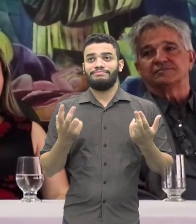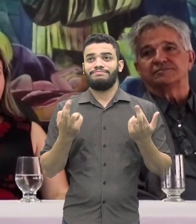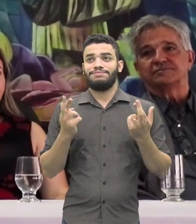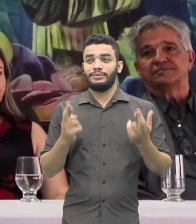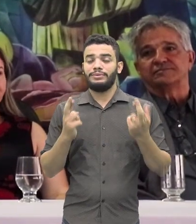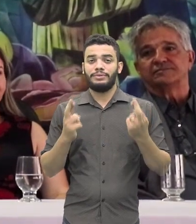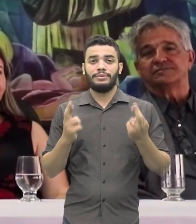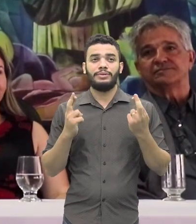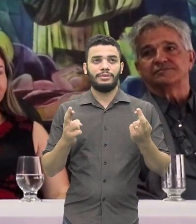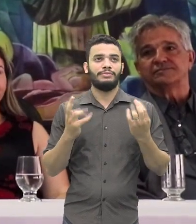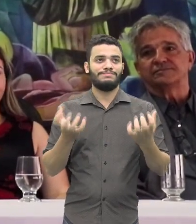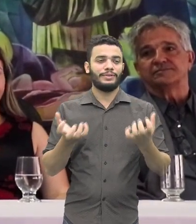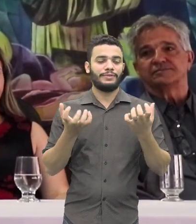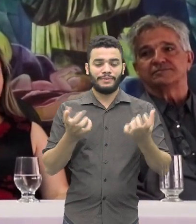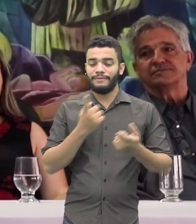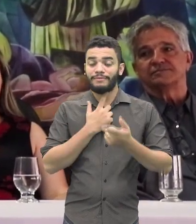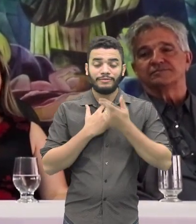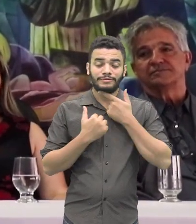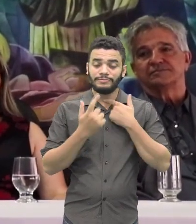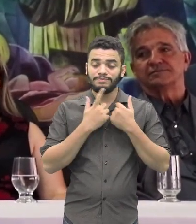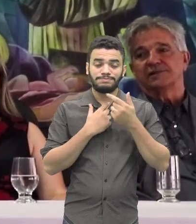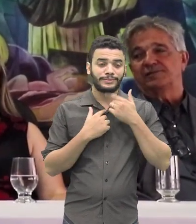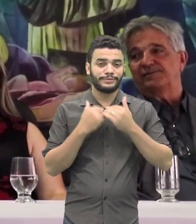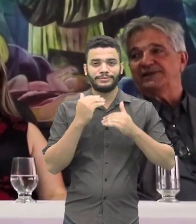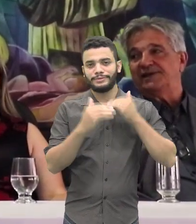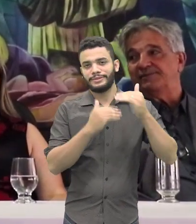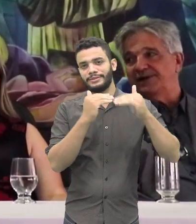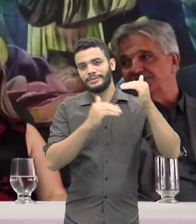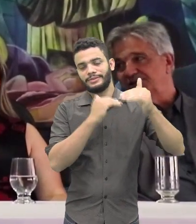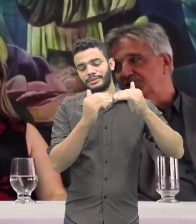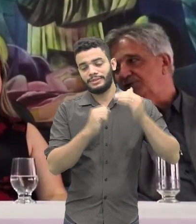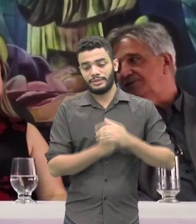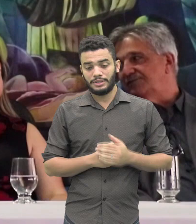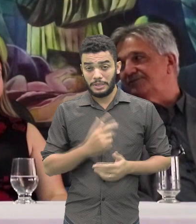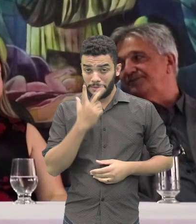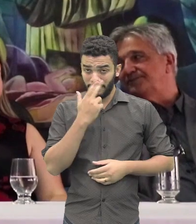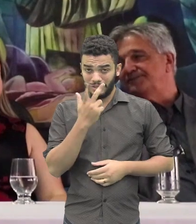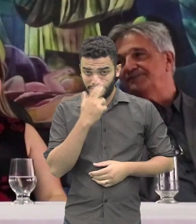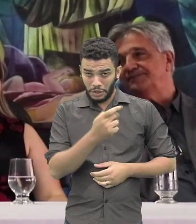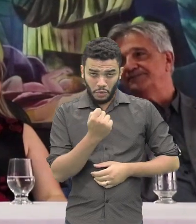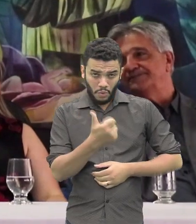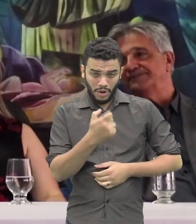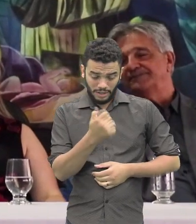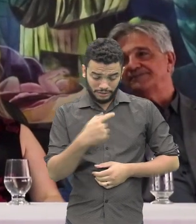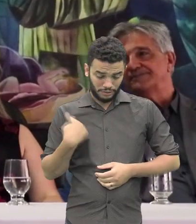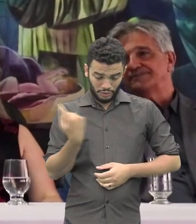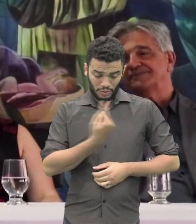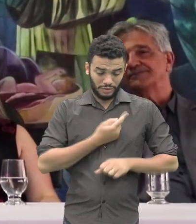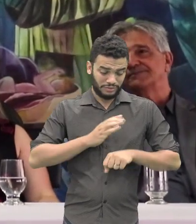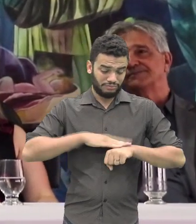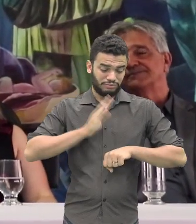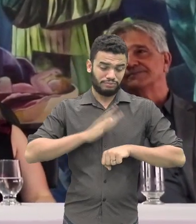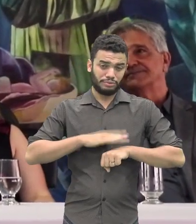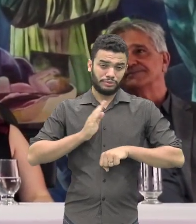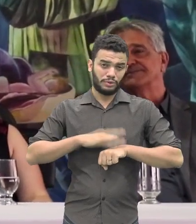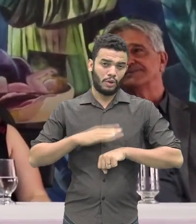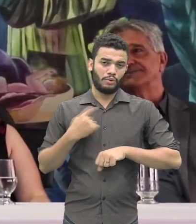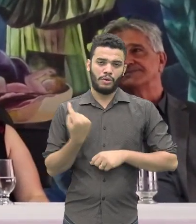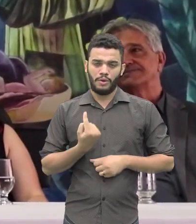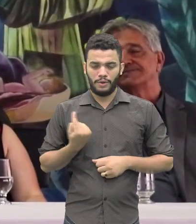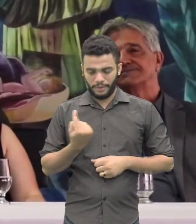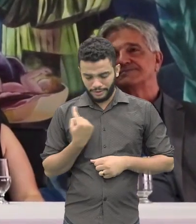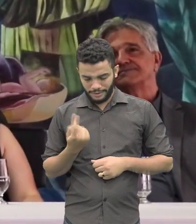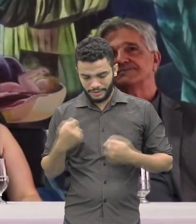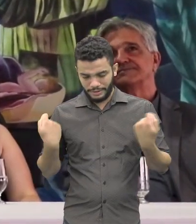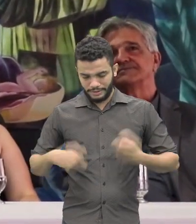que Executar tudo são os municípios são as prefeituras né porque é onde moram as pessoas onde